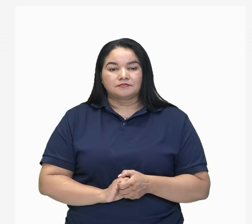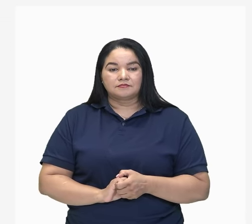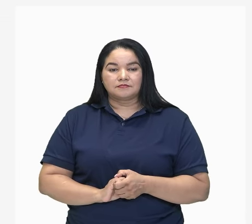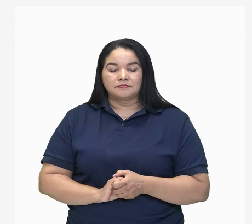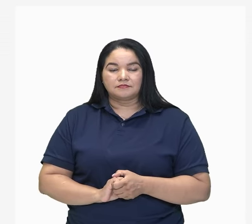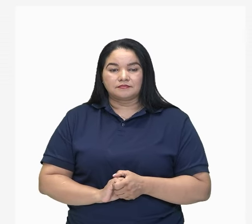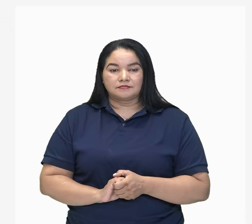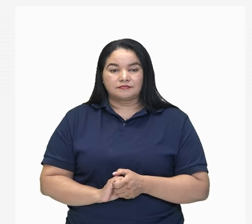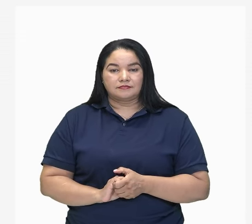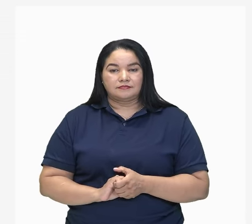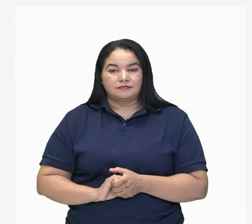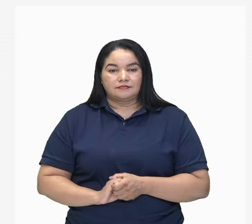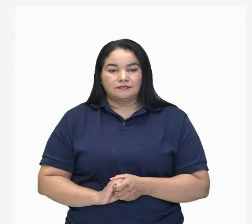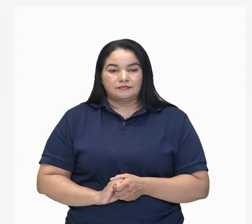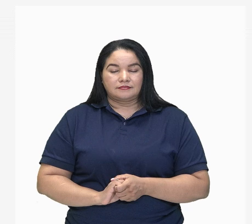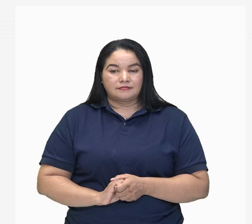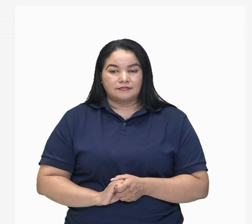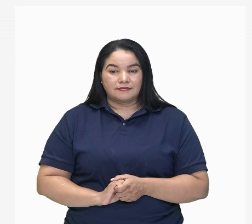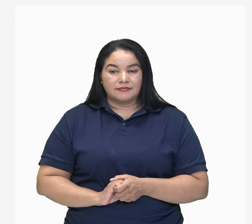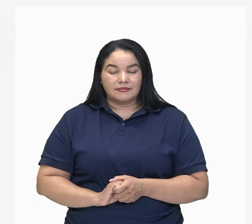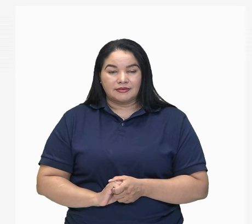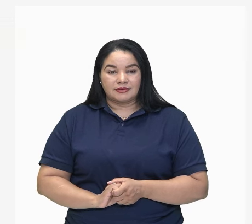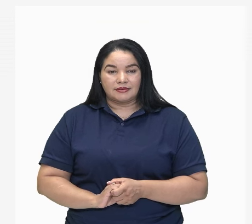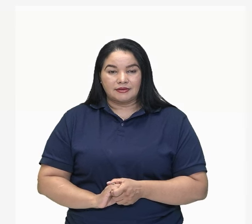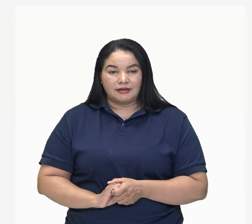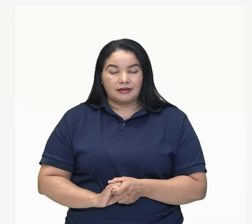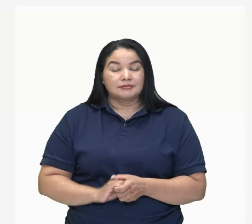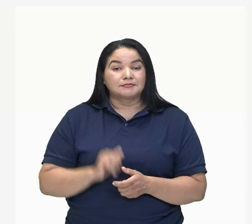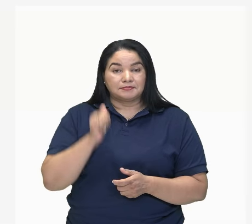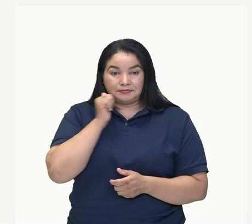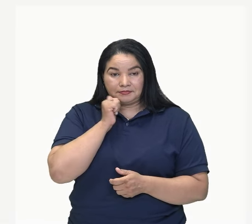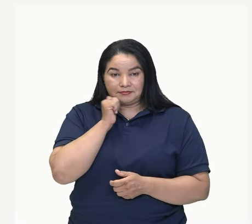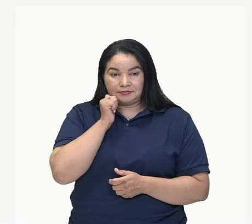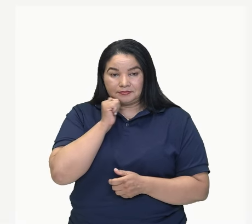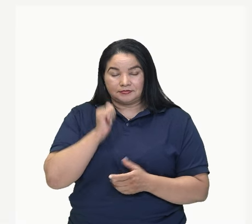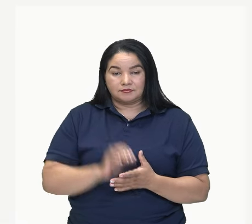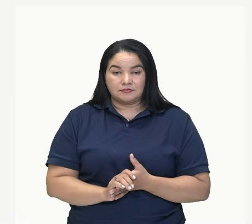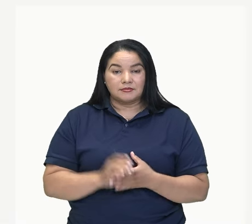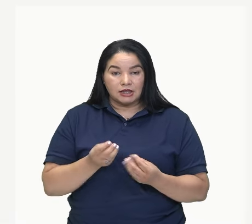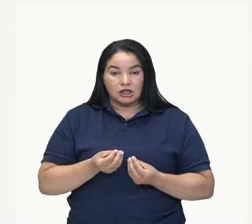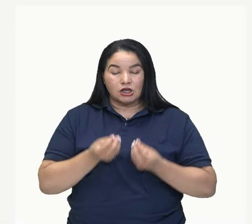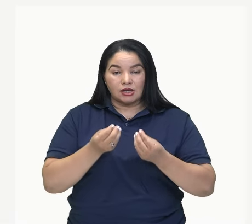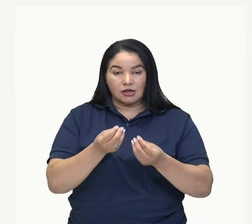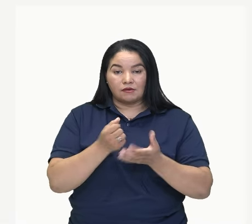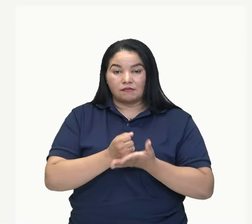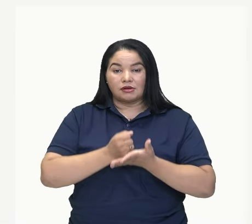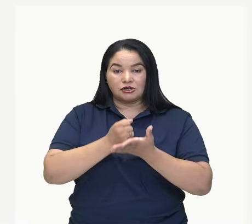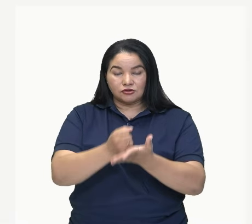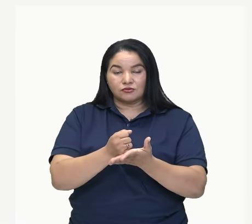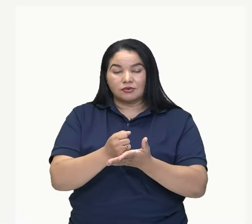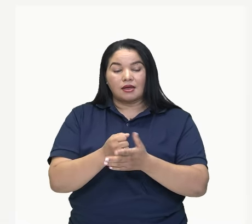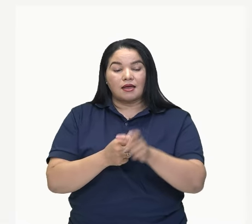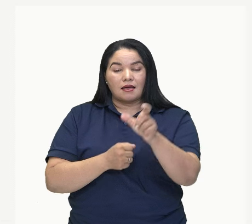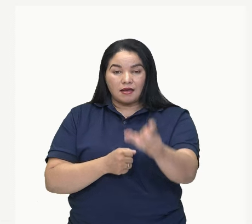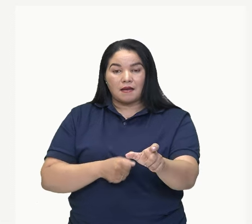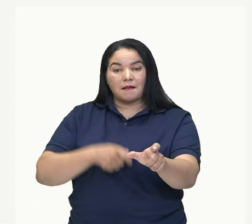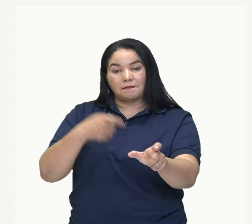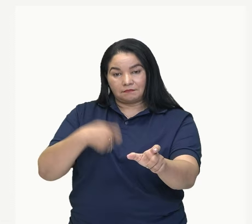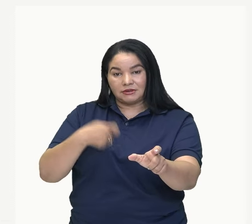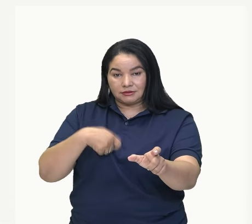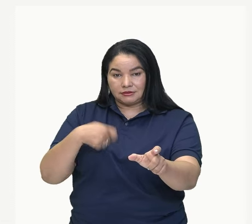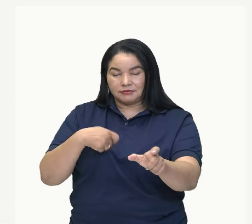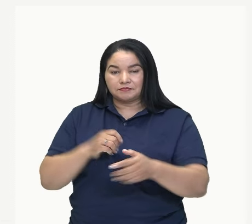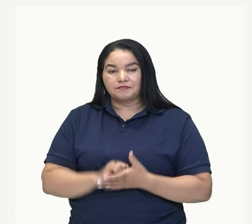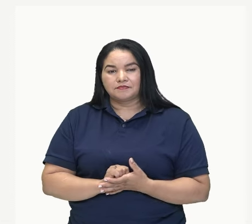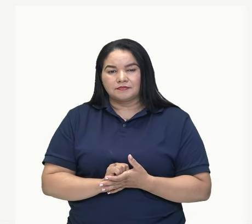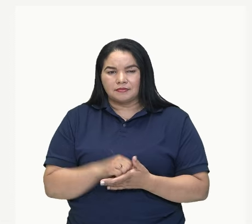interativa, acompanhem aqui. A moça ofereceu ajuda ao necessitado. Isto é